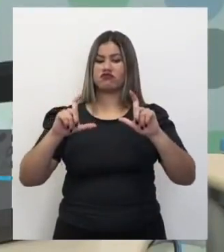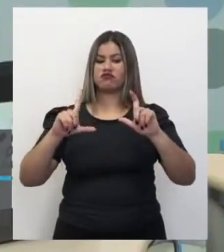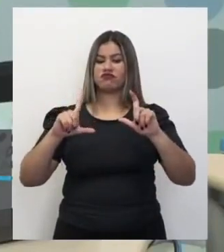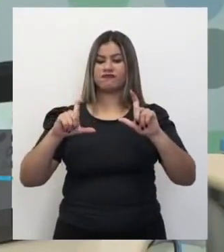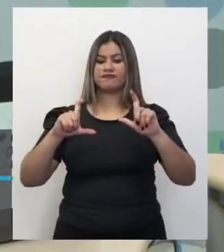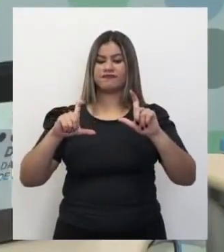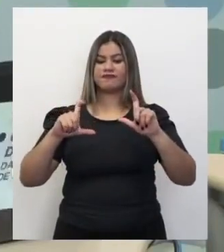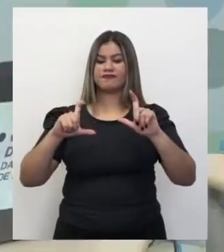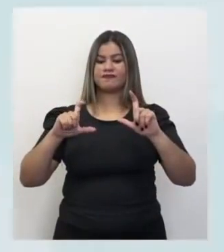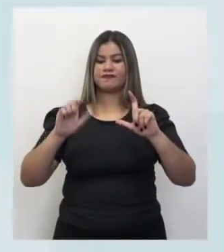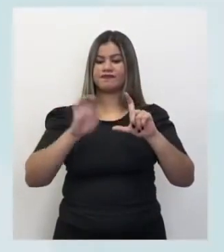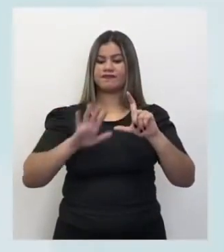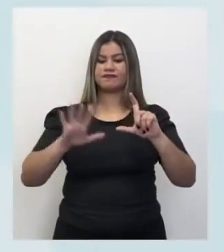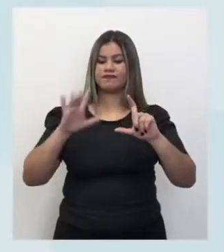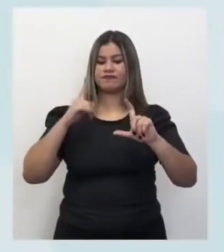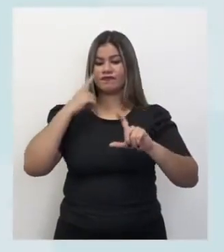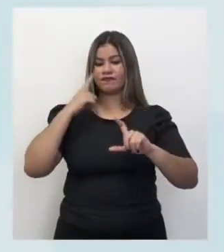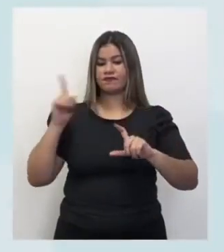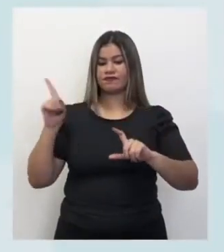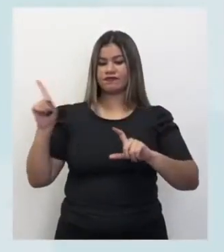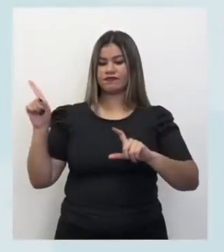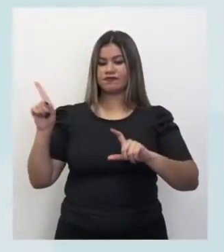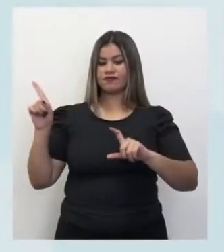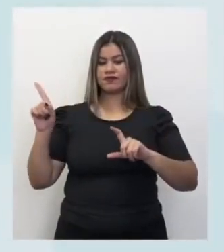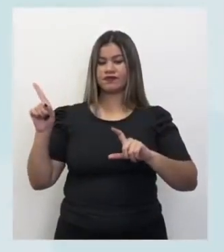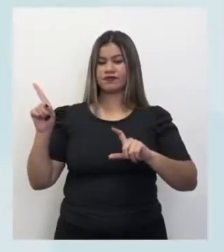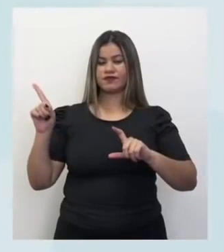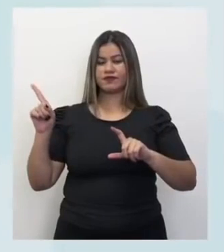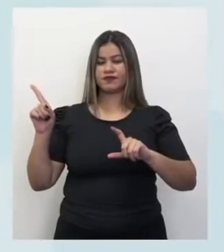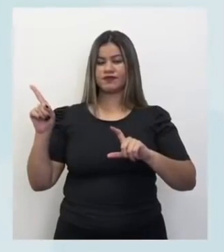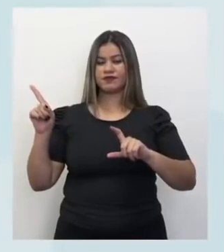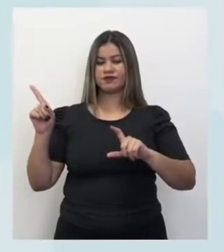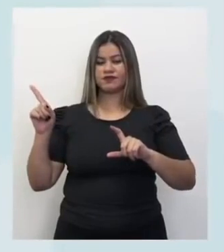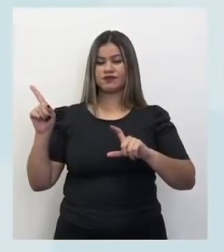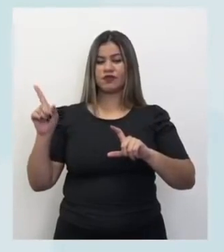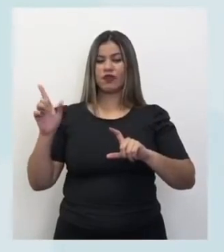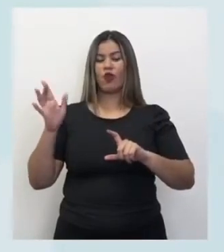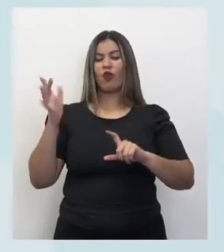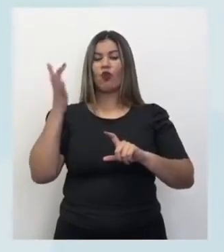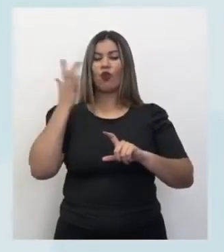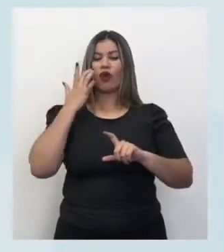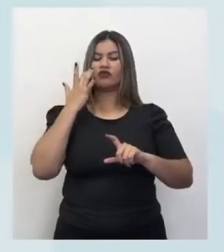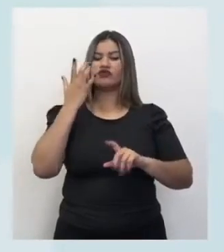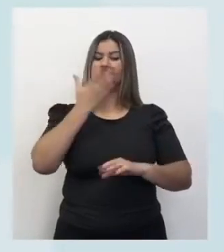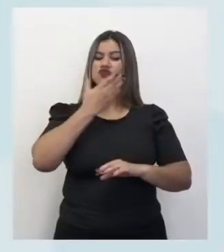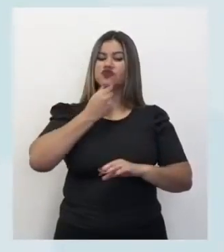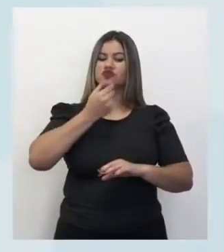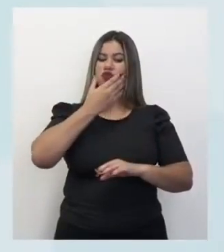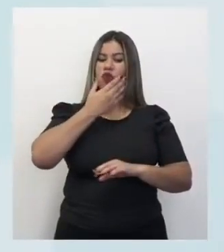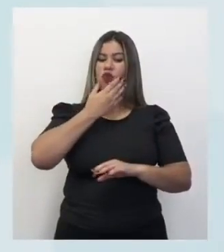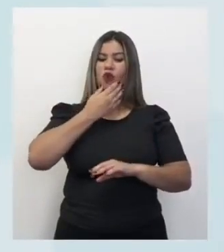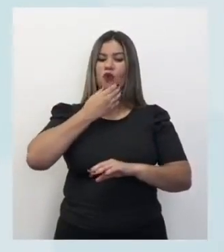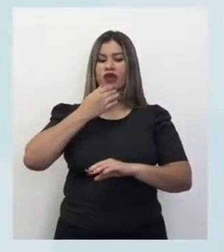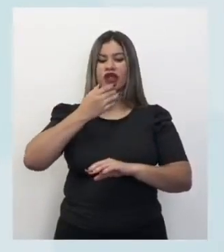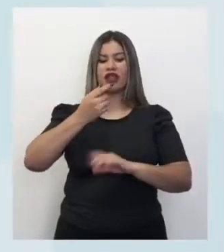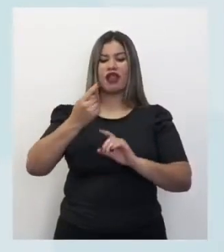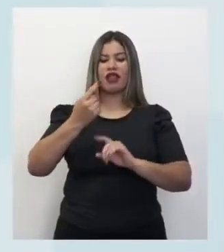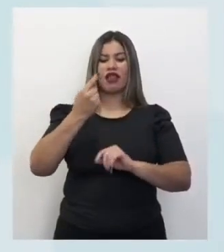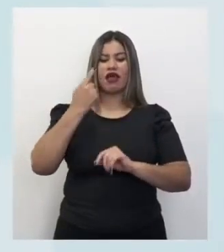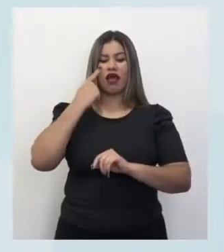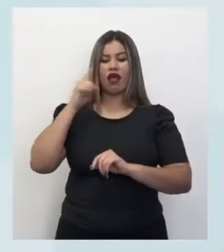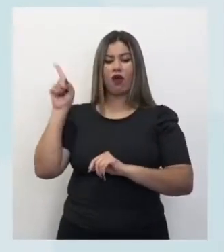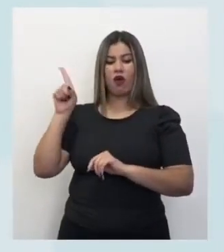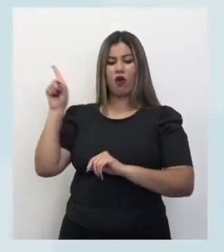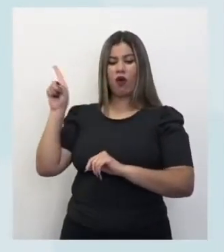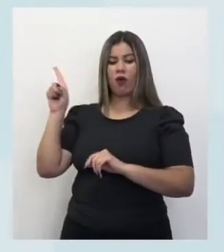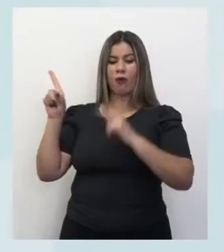Volta um pouquinho na imagem. Então, elas colocam, eu acho que esse supervisor, quando quer dizer, é aquele lá no fundo que parece que está